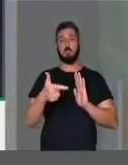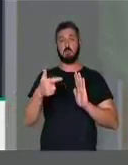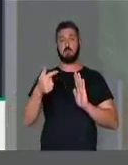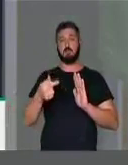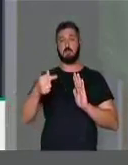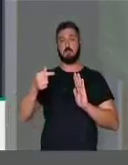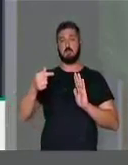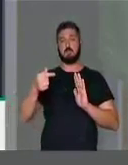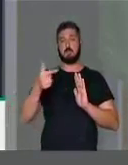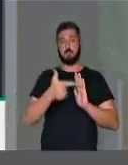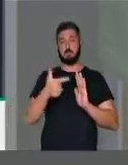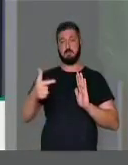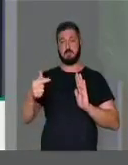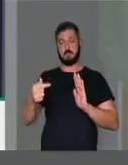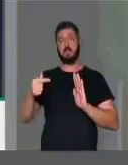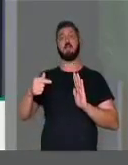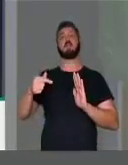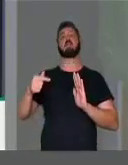7.227 de 2010,